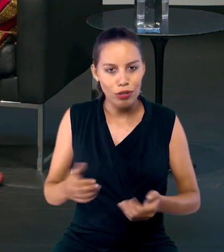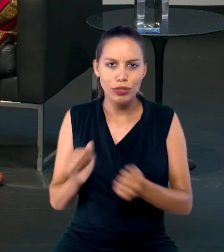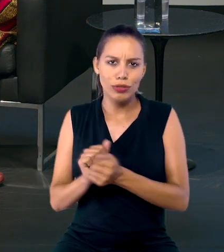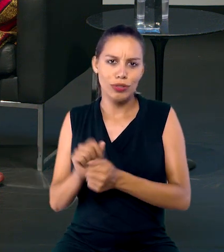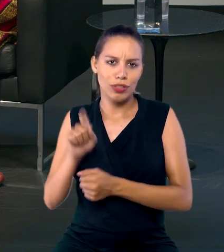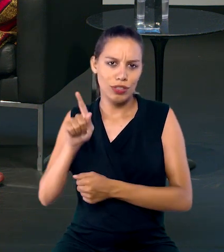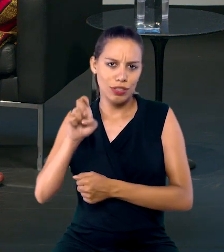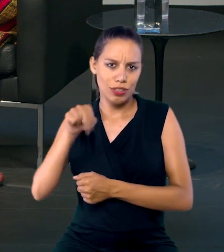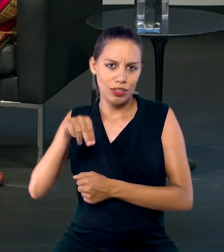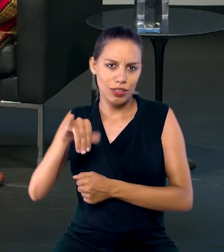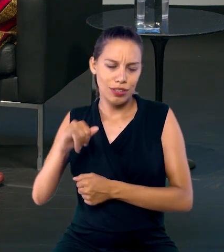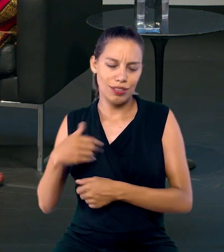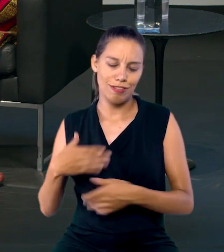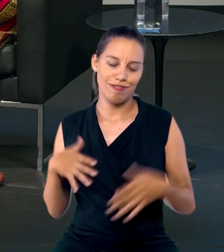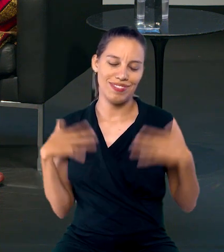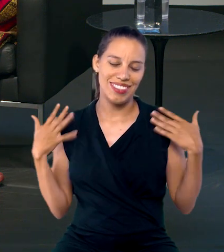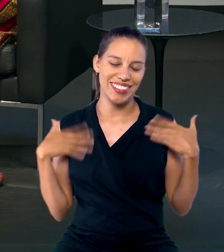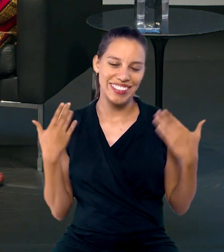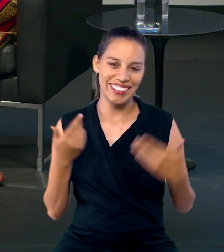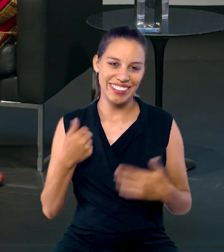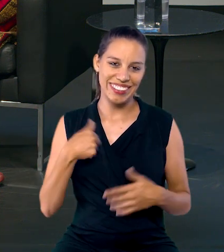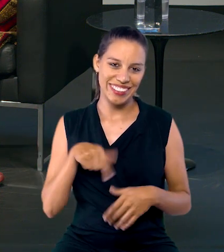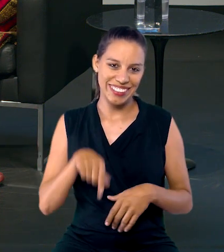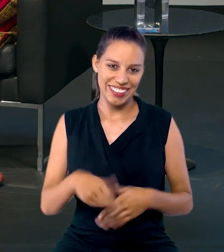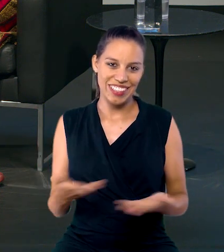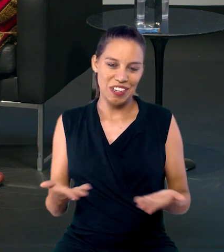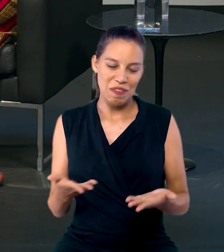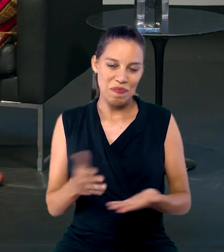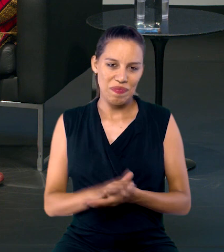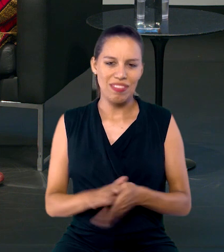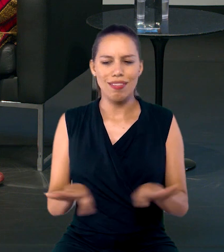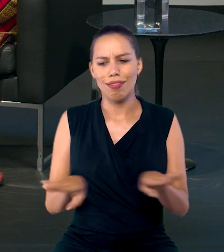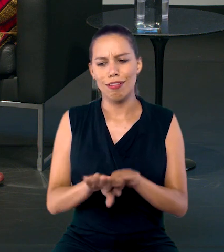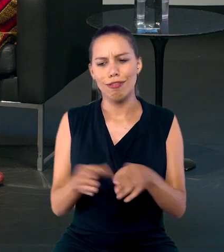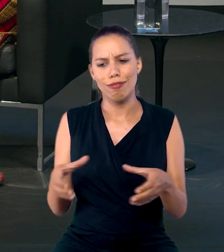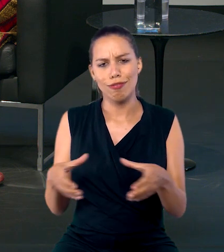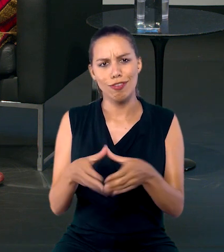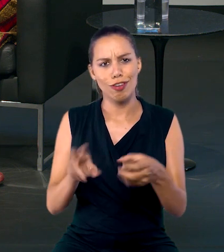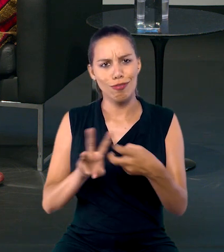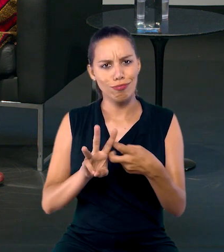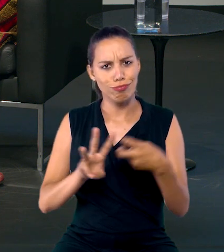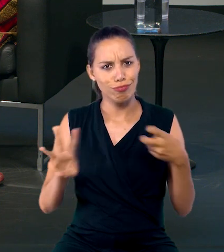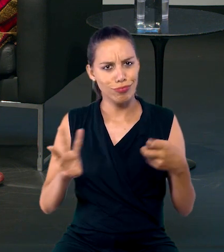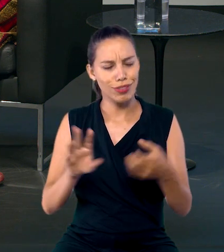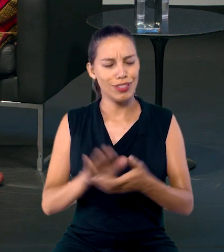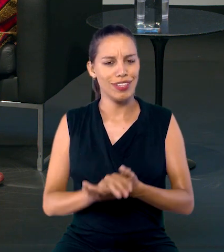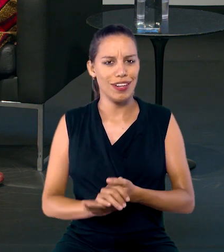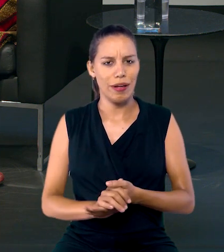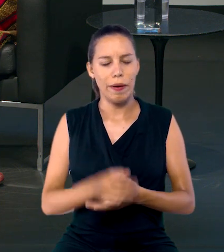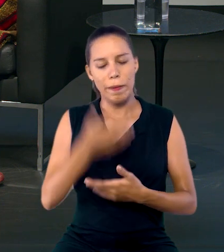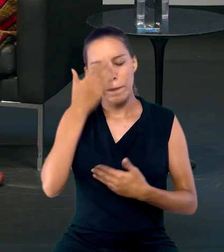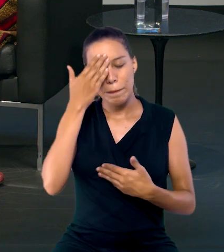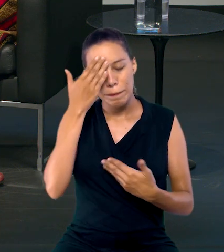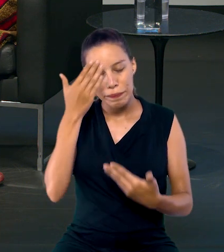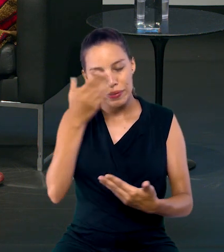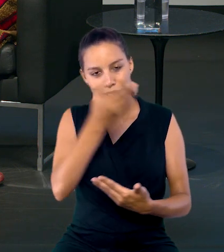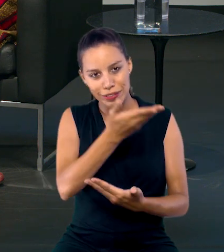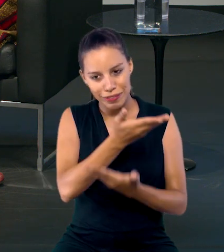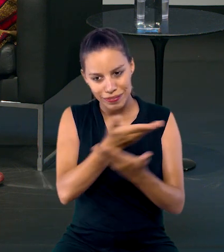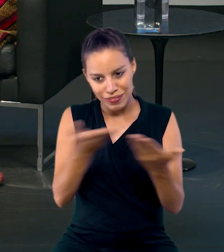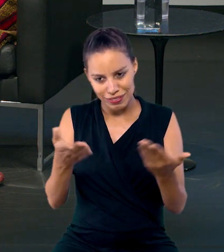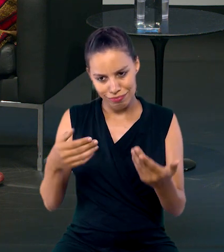Nunes aqui hoje, que é uma grande alegria. E o Coral Guarani é incrível. E muito obrigada a vocês por terem